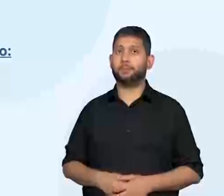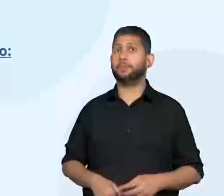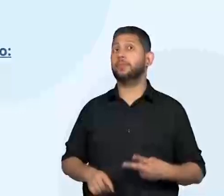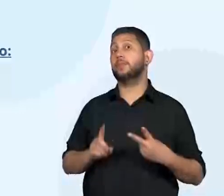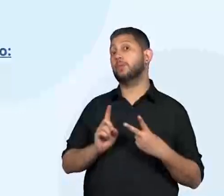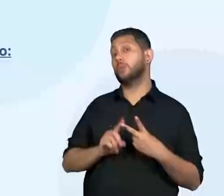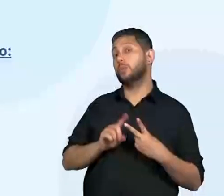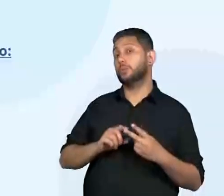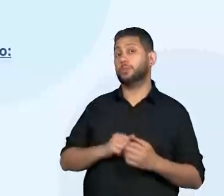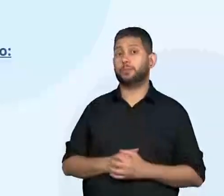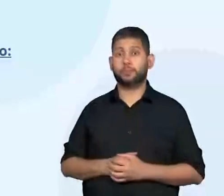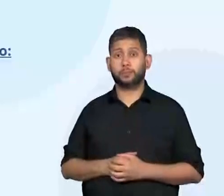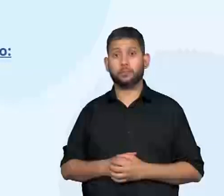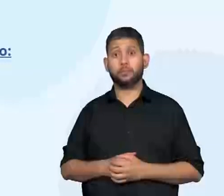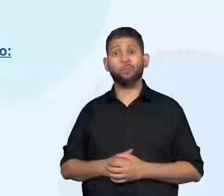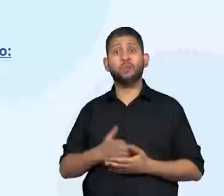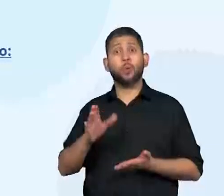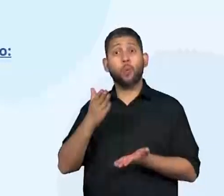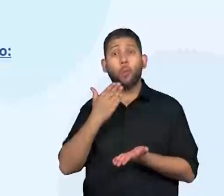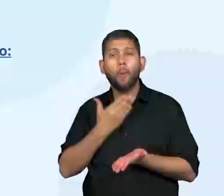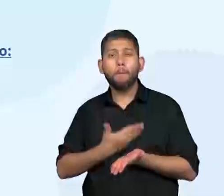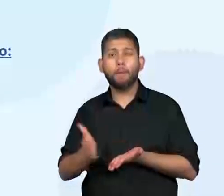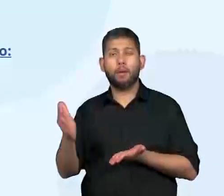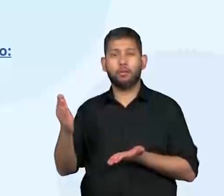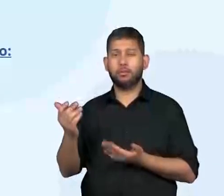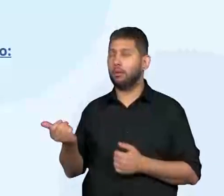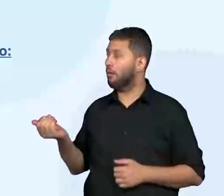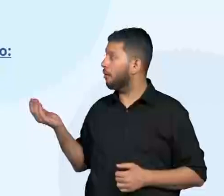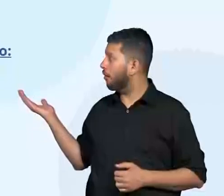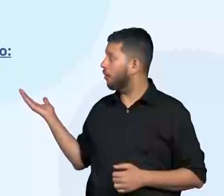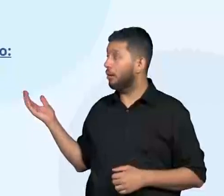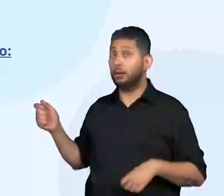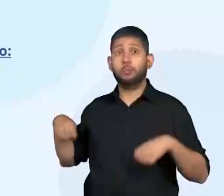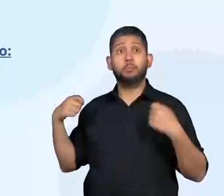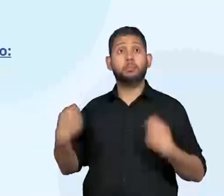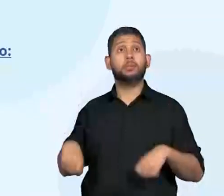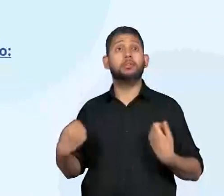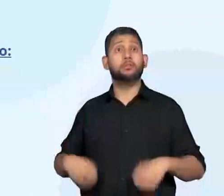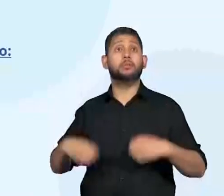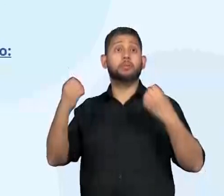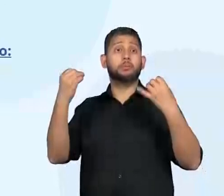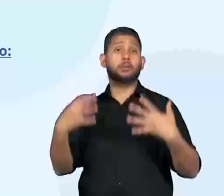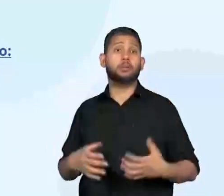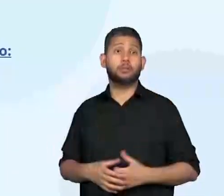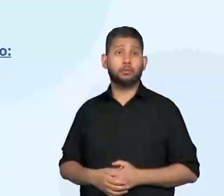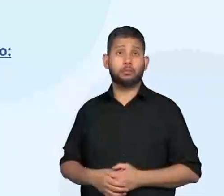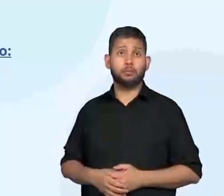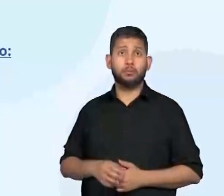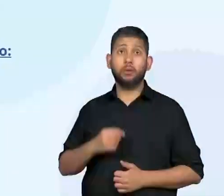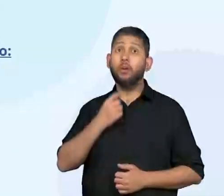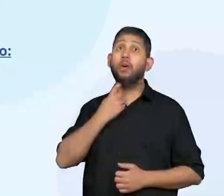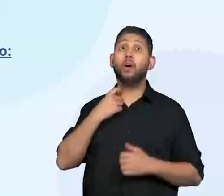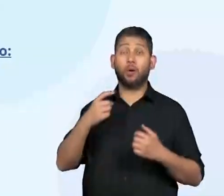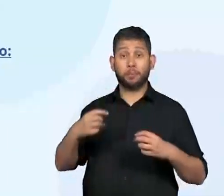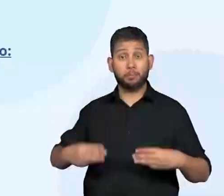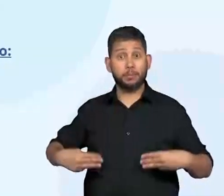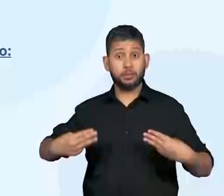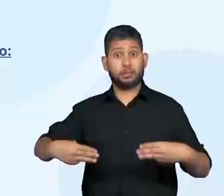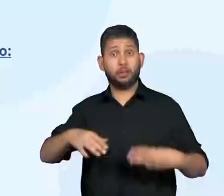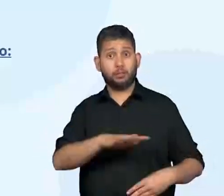importante. Quando eu começo o infográfico, eu tenho uma explicação. O Ministério da Saúde